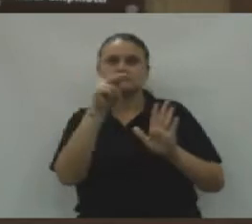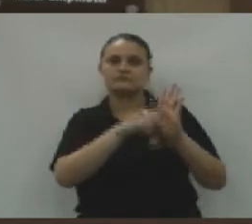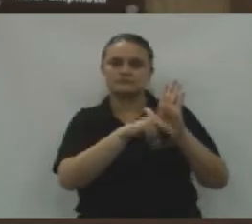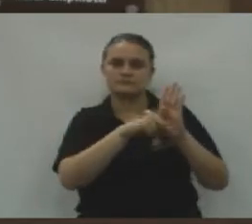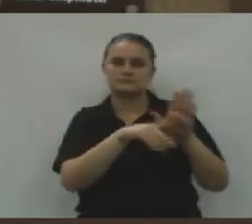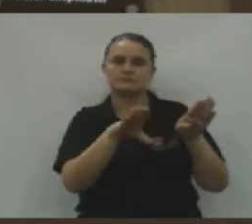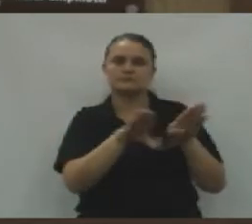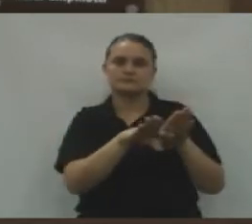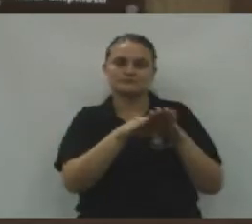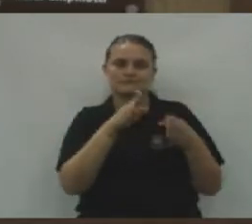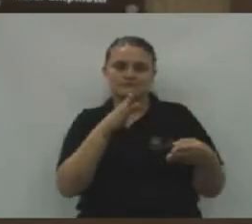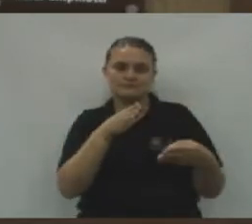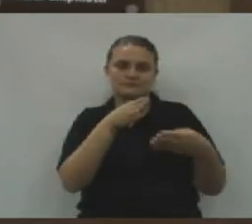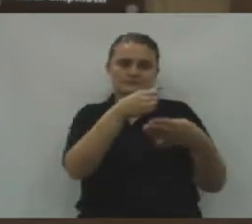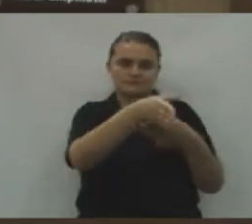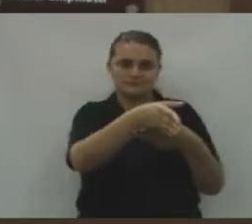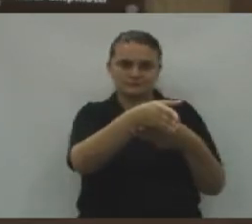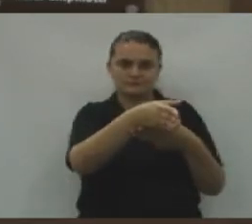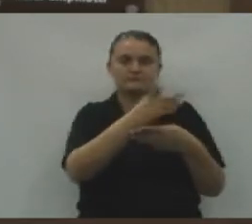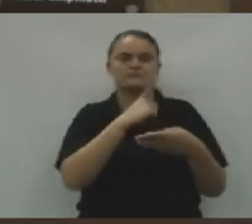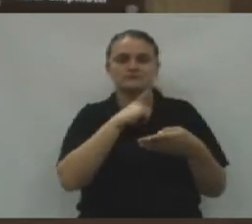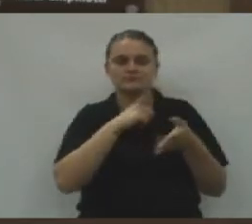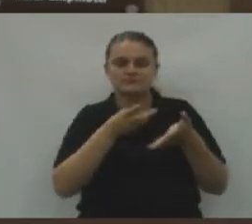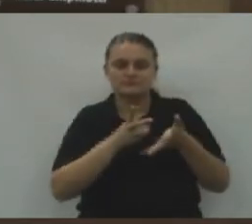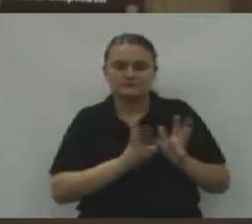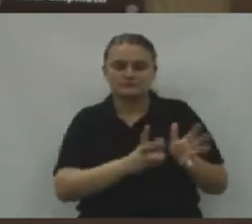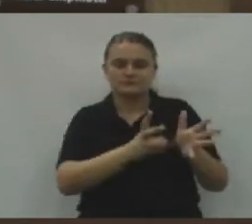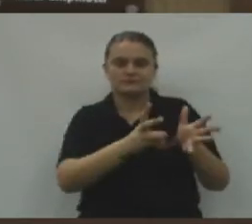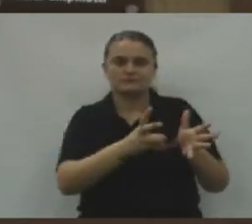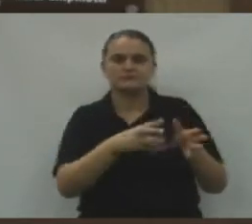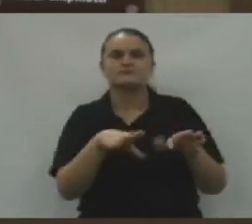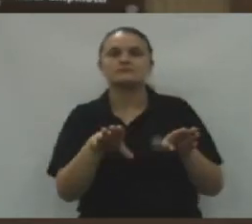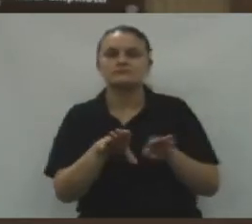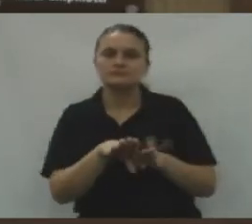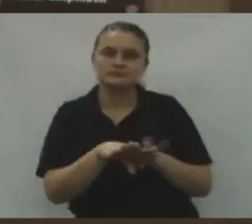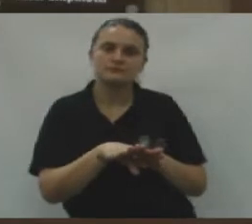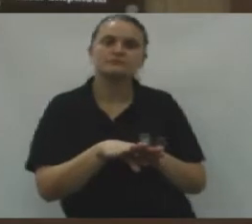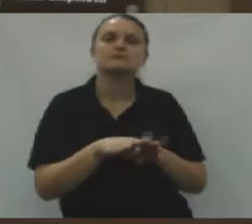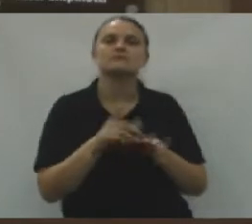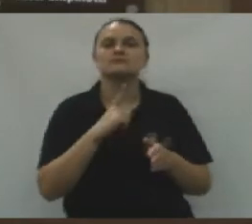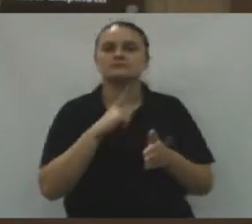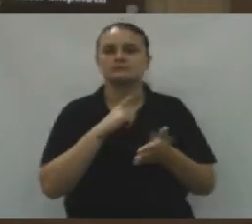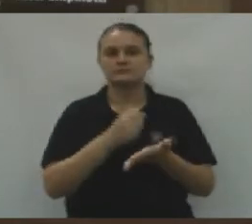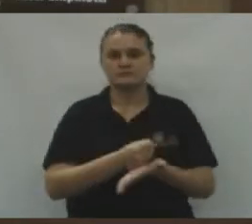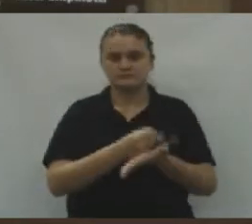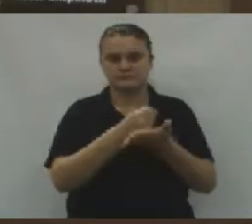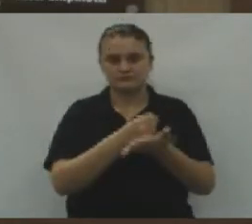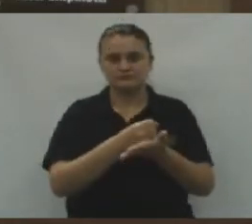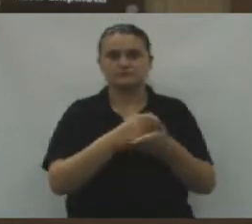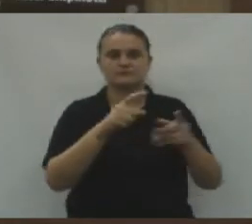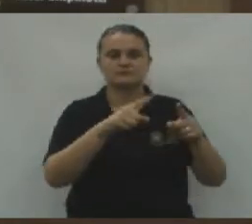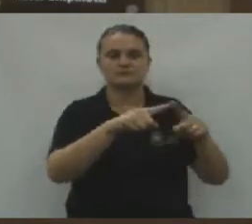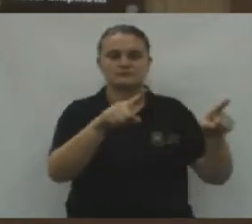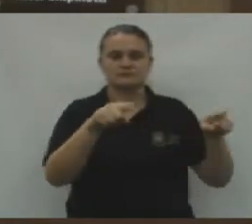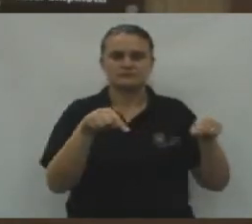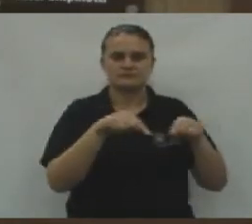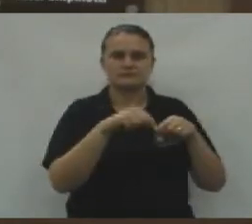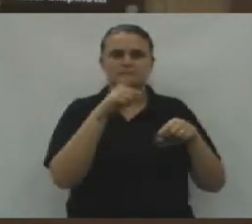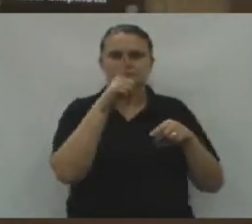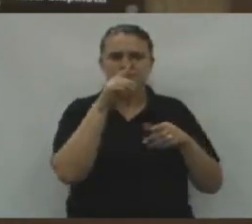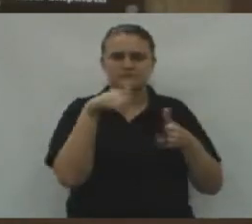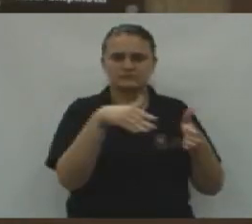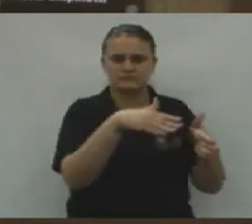da porteira dentro causa um estímulo ao nosso agricultor, assim como todo o apoio do programa dos açudes, enfim, que